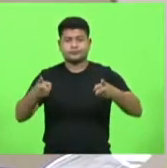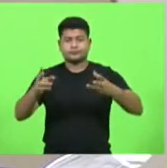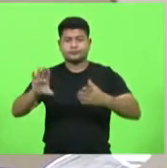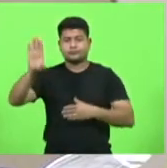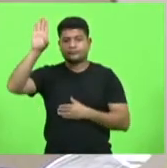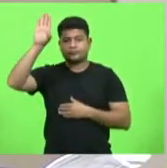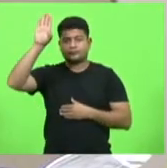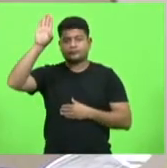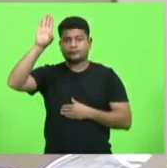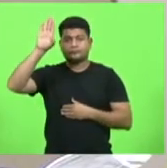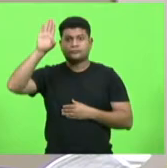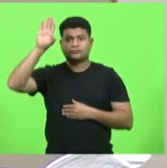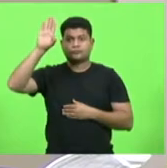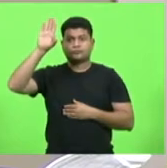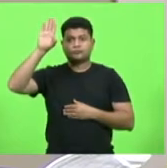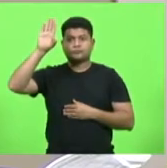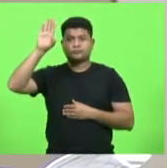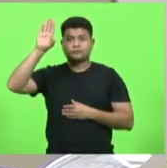palavra...